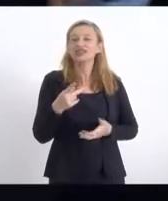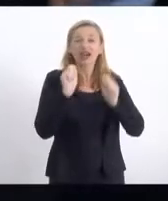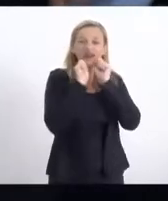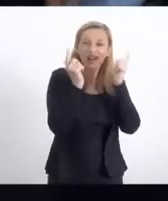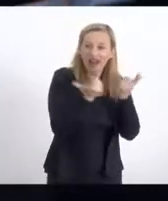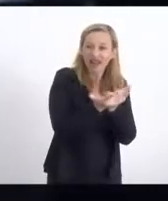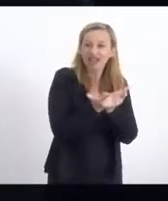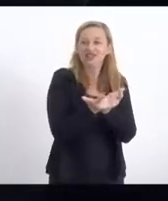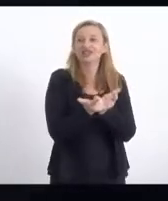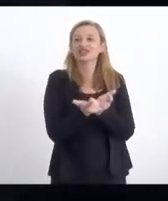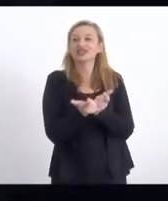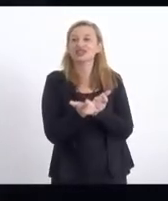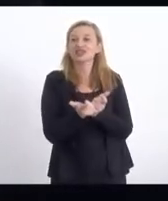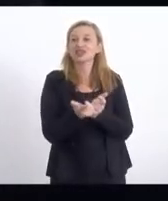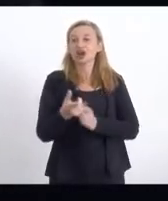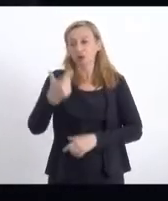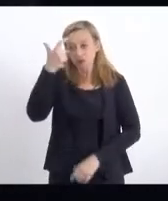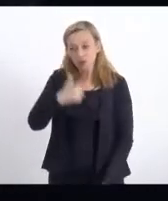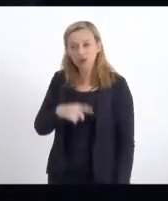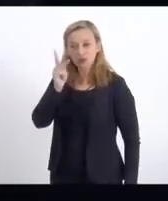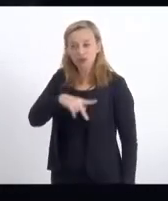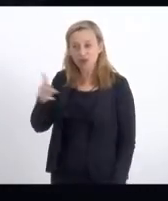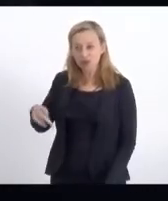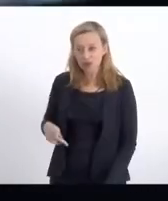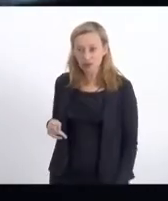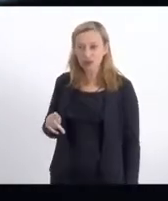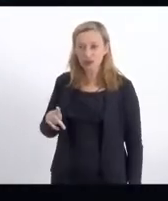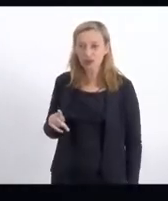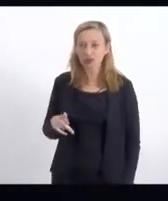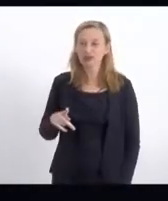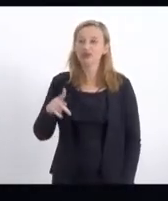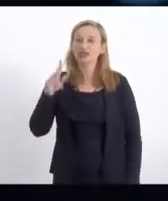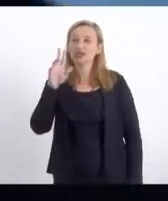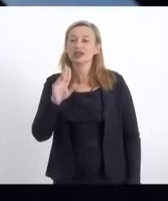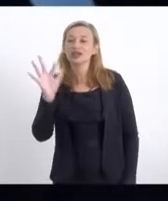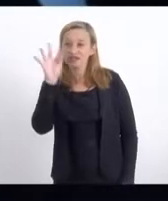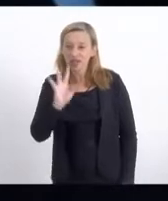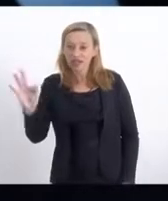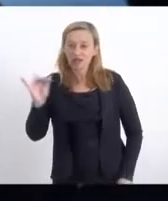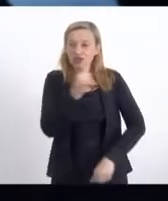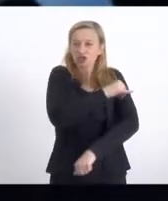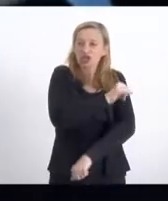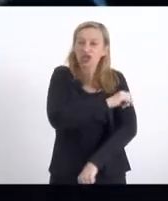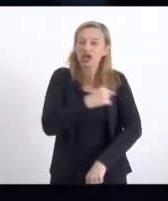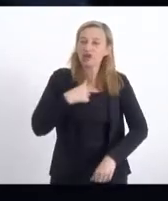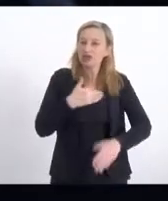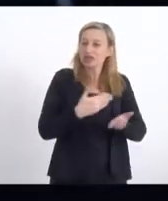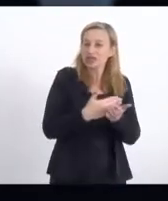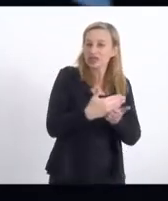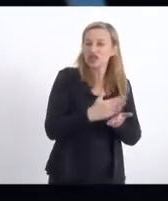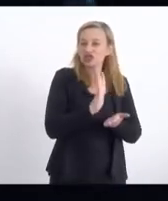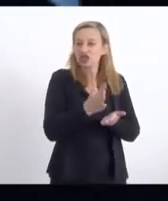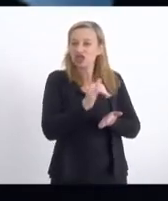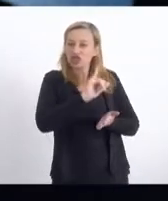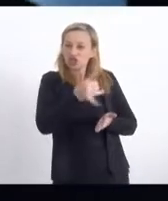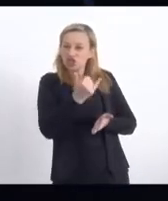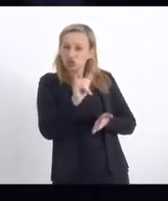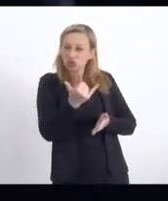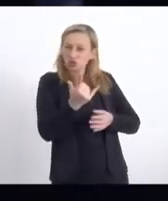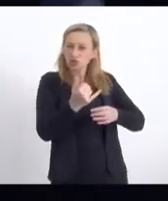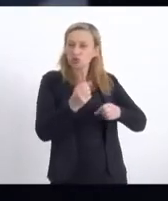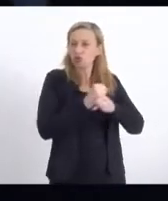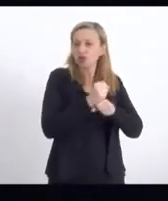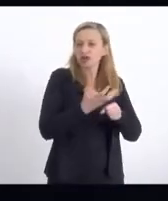Alerj, eu sou professor da Universidade Federal do Rio de Janeiro, estou na Alerj desde junho do ano passado, e a Alerj foi pioneira, criando